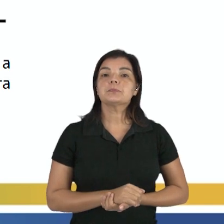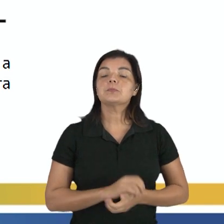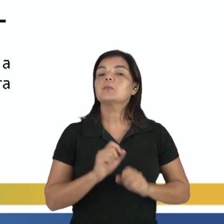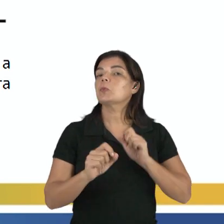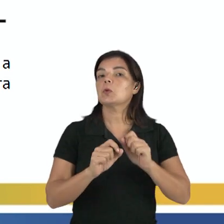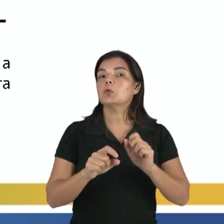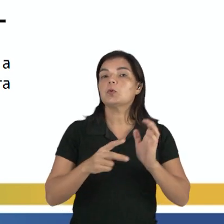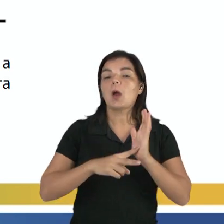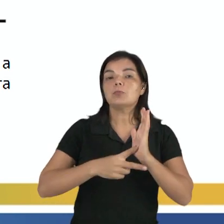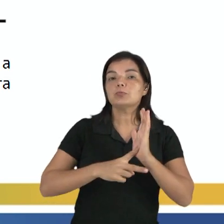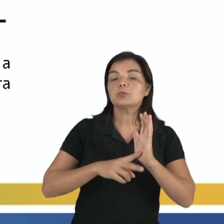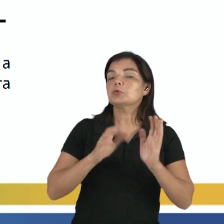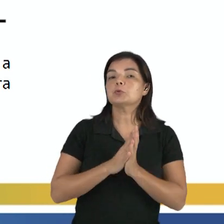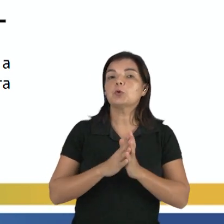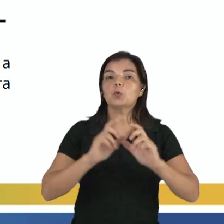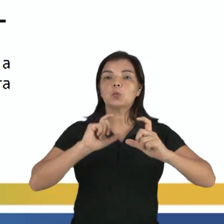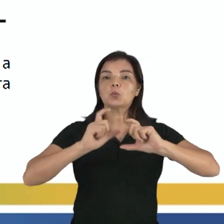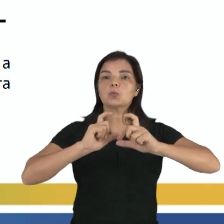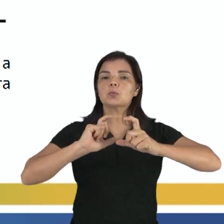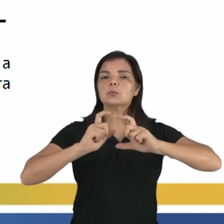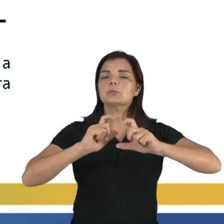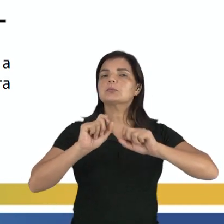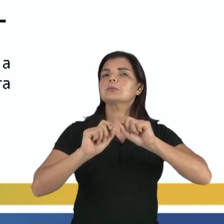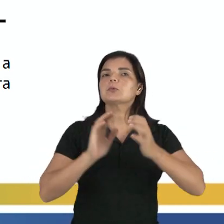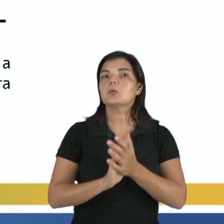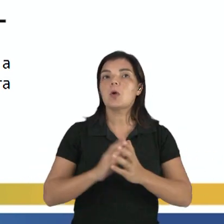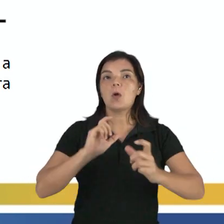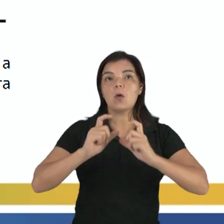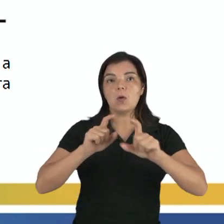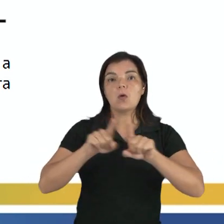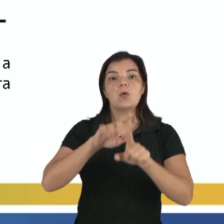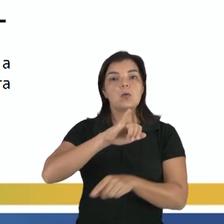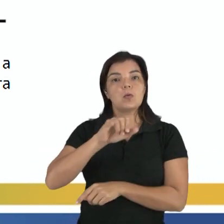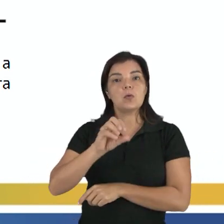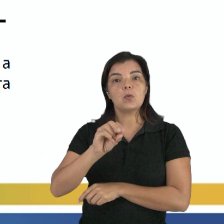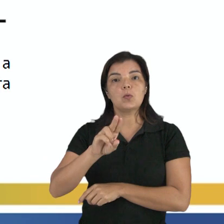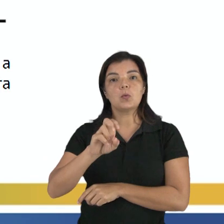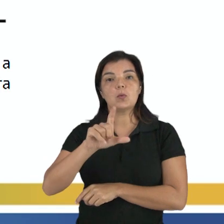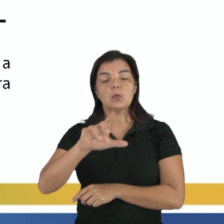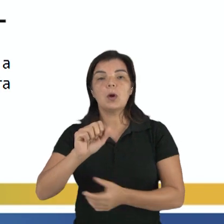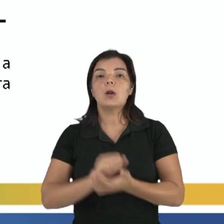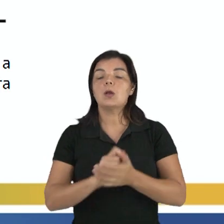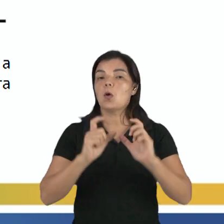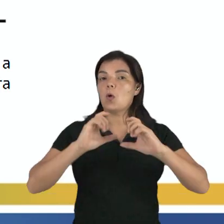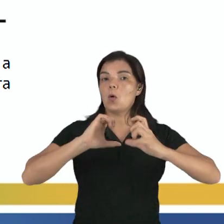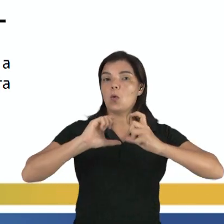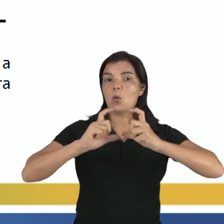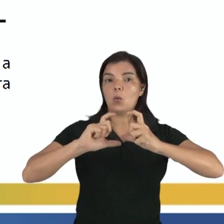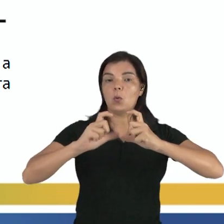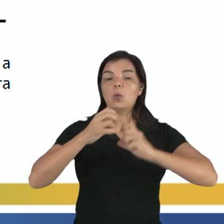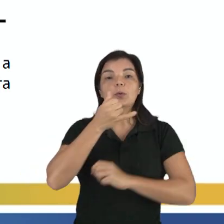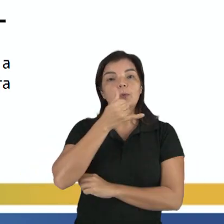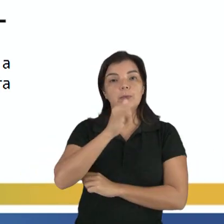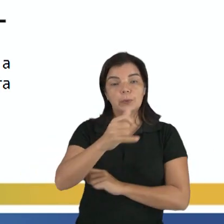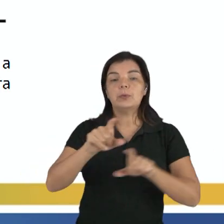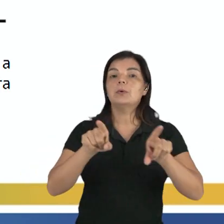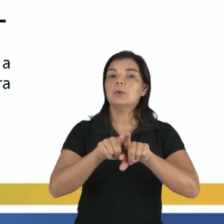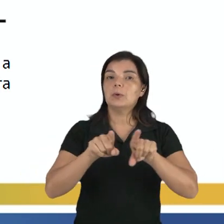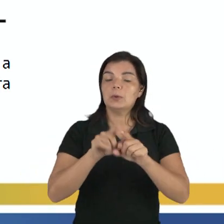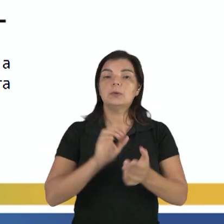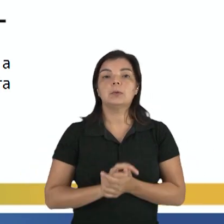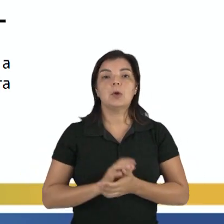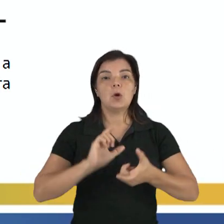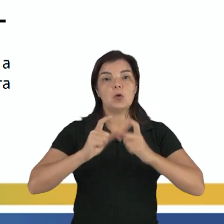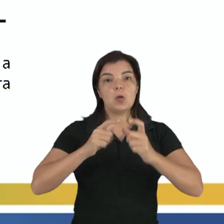Associação de Resistores né O que que são resistores devem o efeito jaule os resistores eles convertem energia elétrica em energia